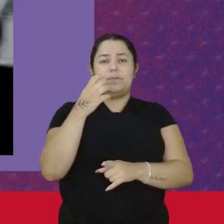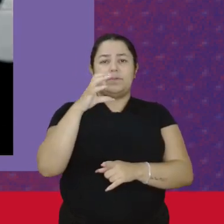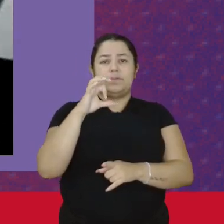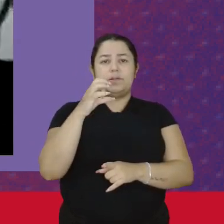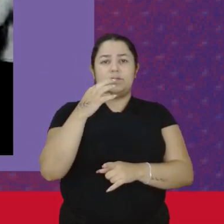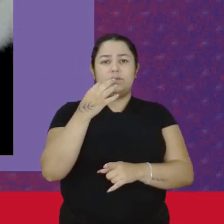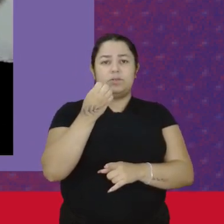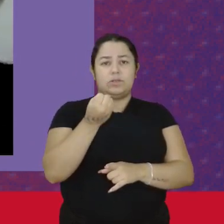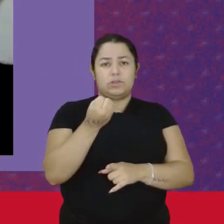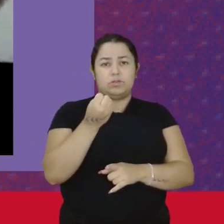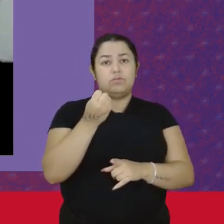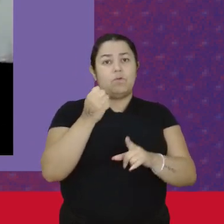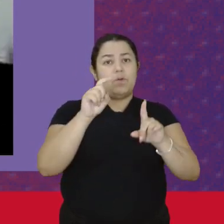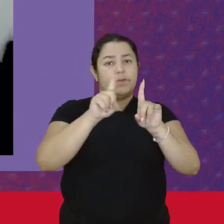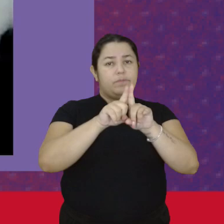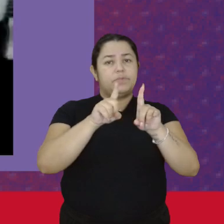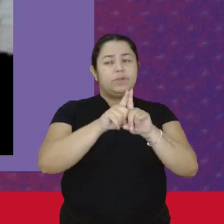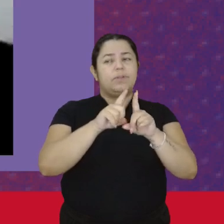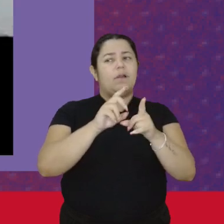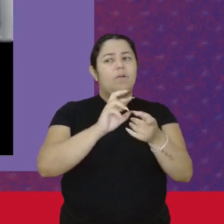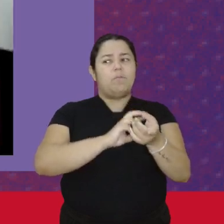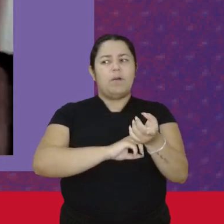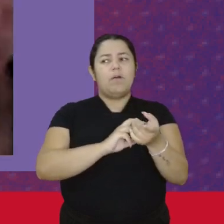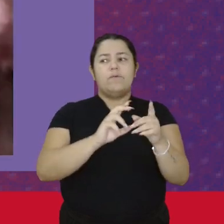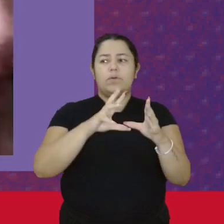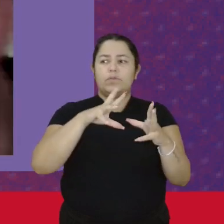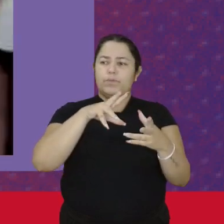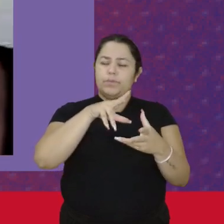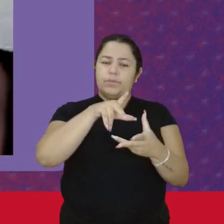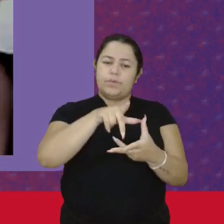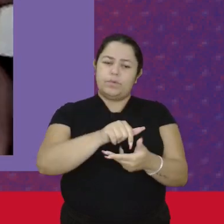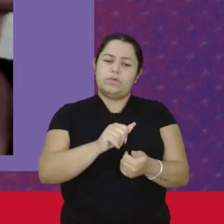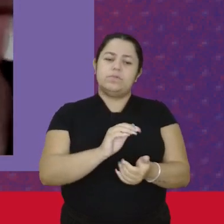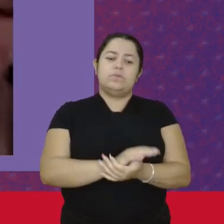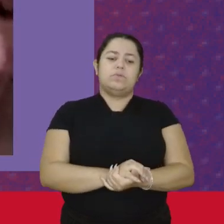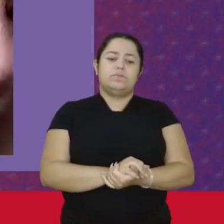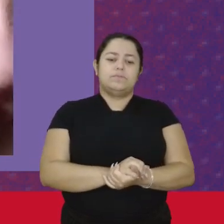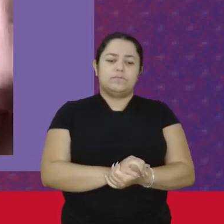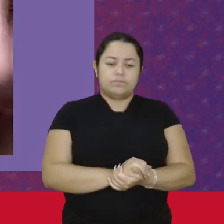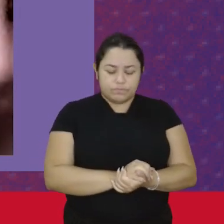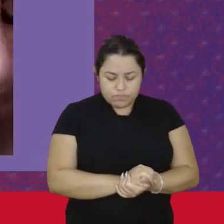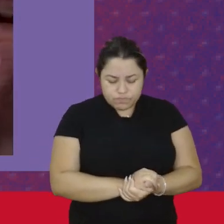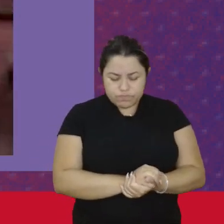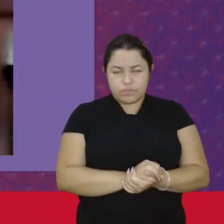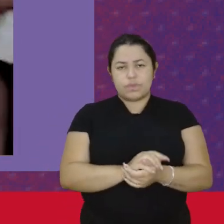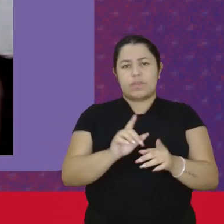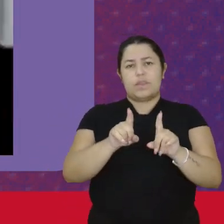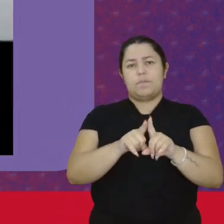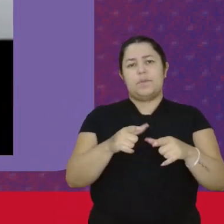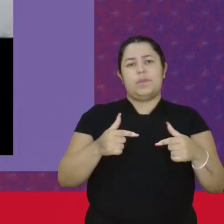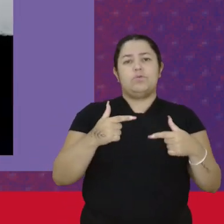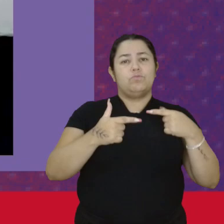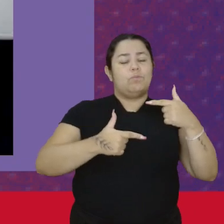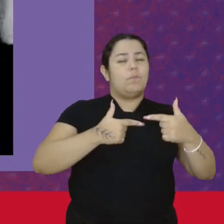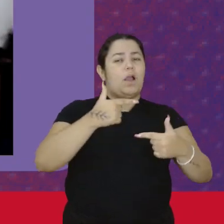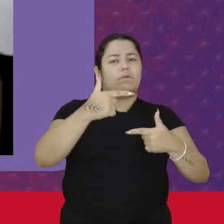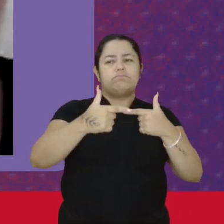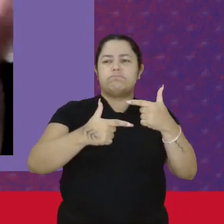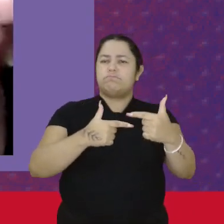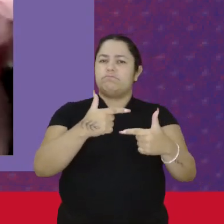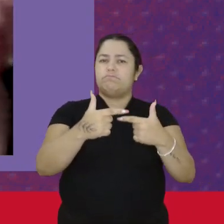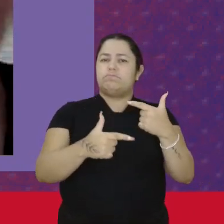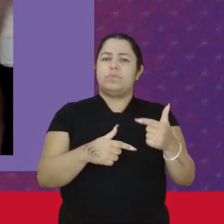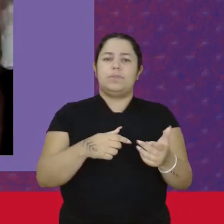né? Que tem uma revolta no mundo, você tem uma revolta de uma luta